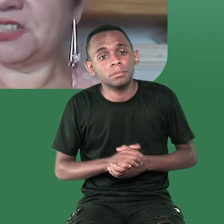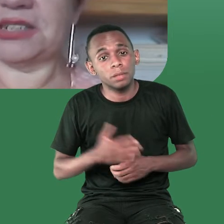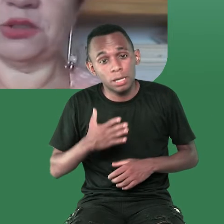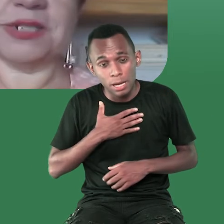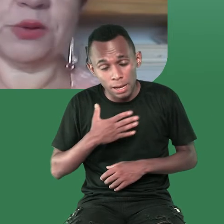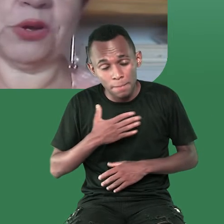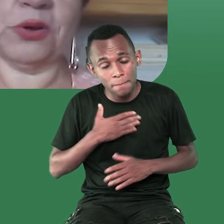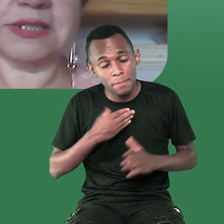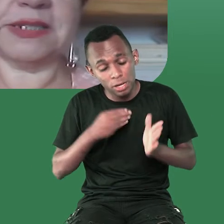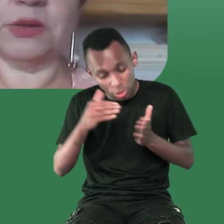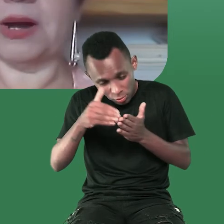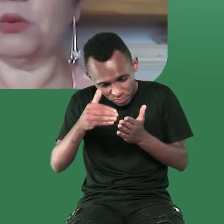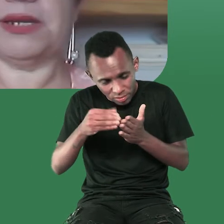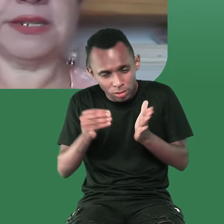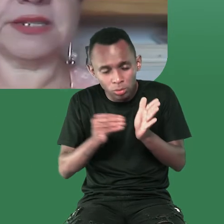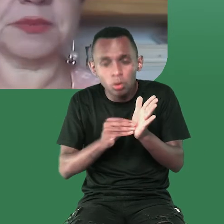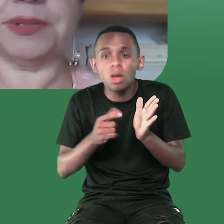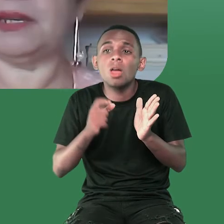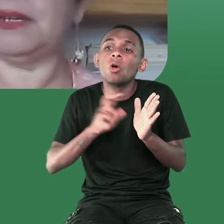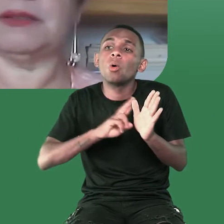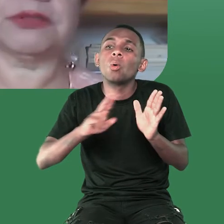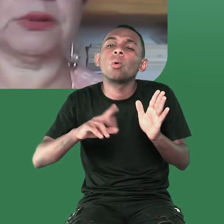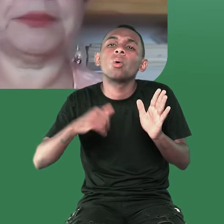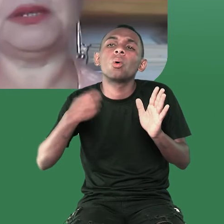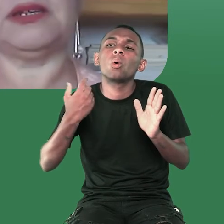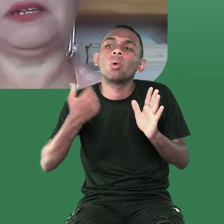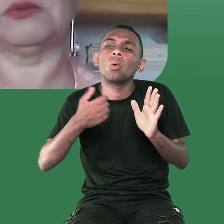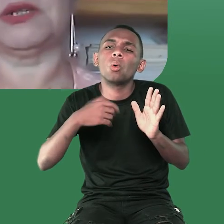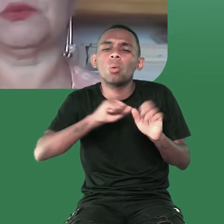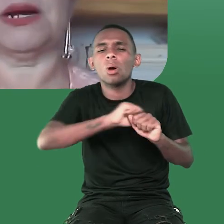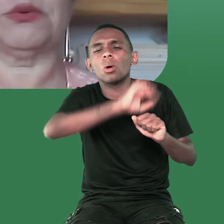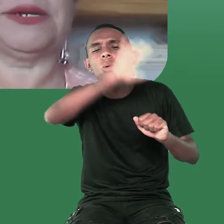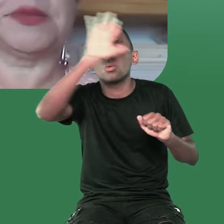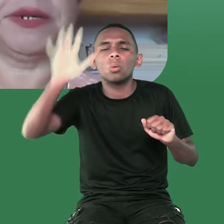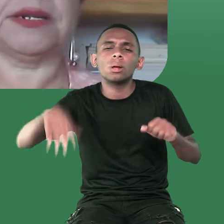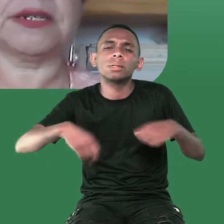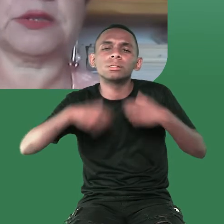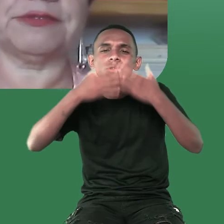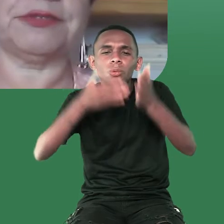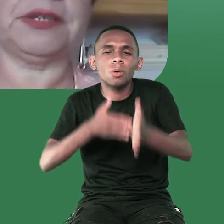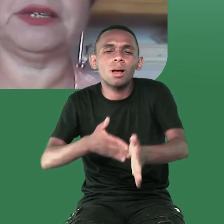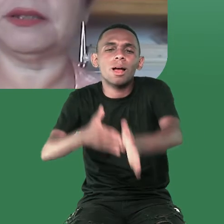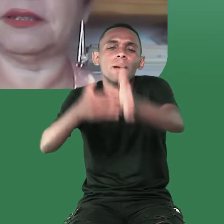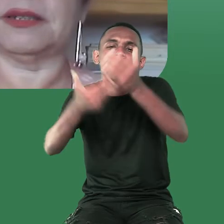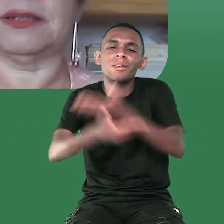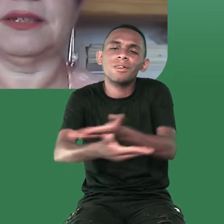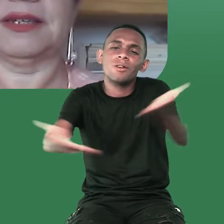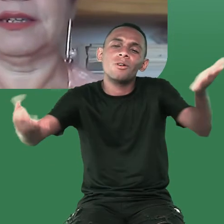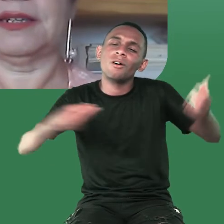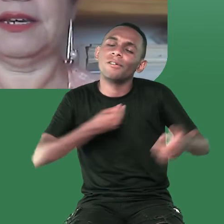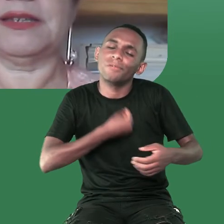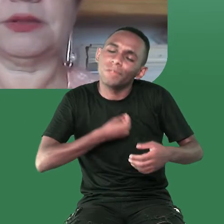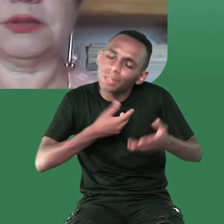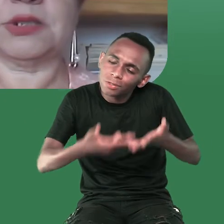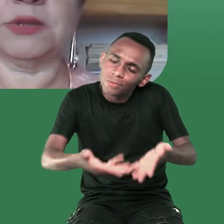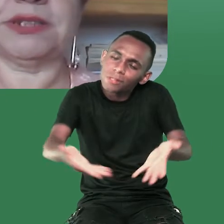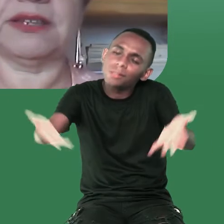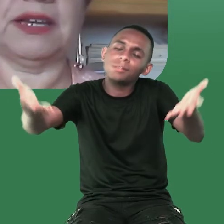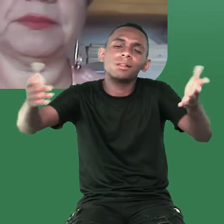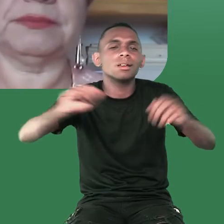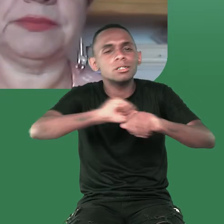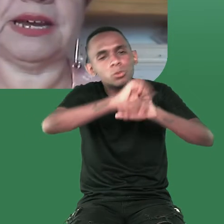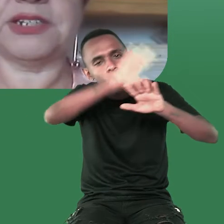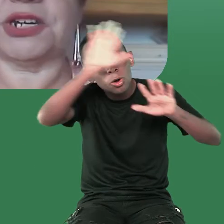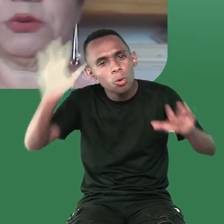nas minhas dedicatórias eu coloco assim, que o arco-íris brilhe no seu caminho, que o arco-íris brilhe na sua vida, né? Que sua